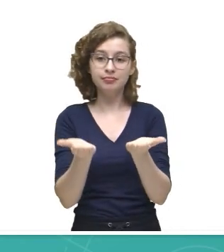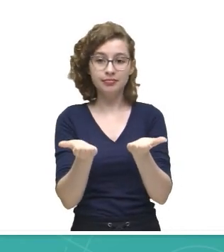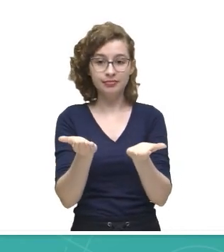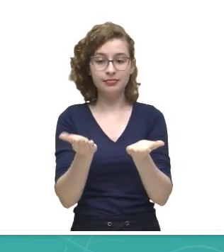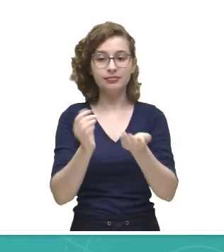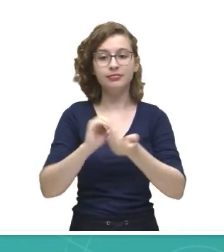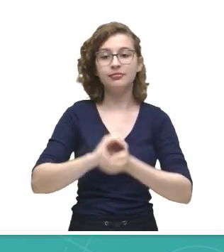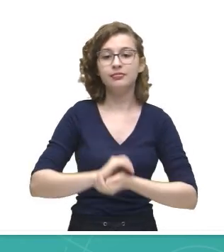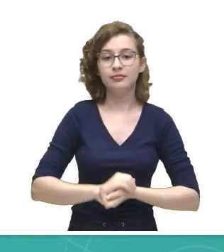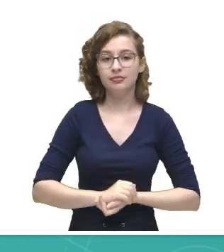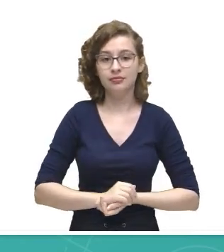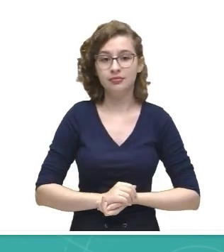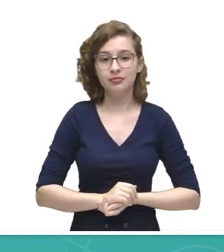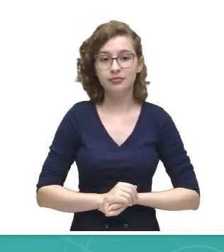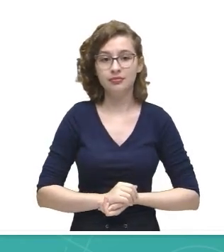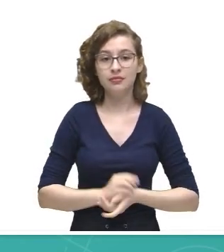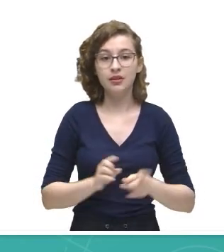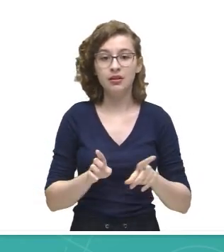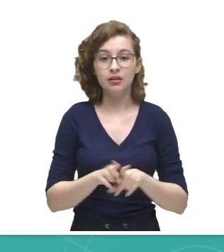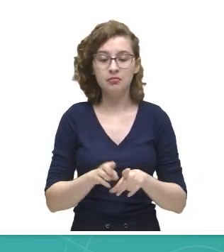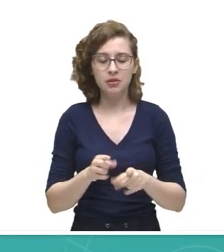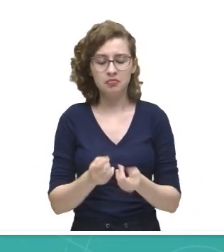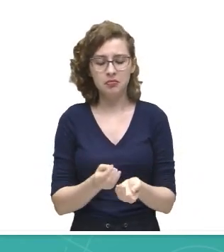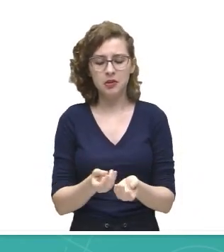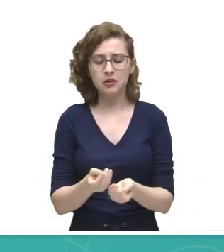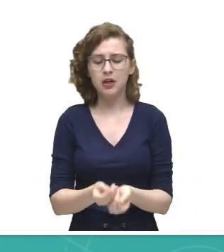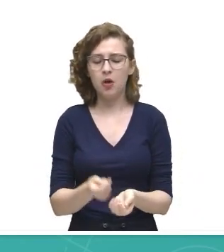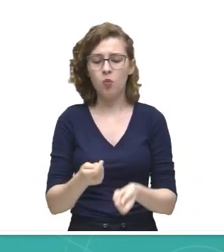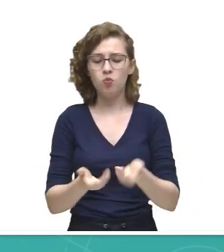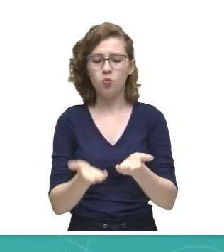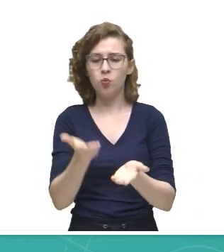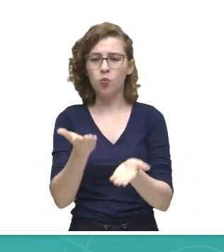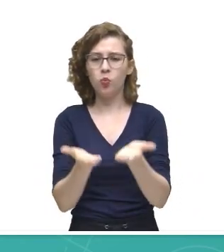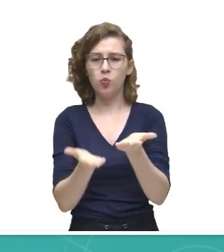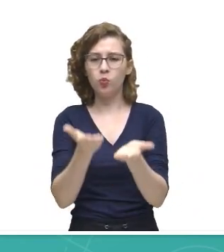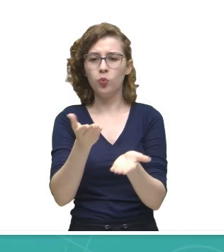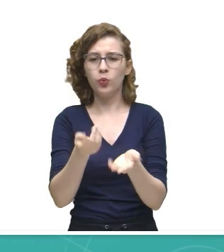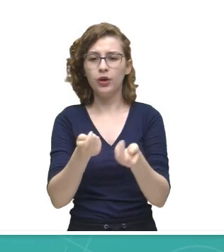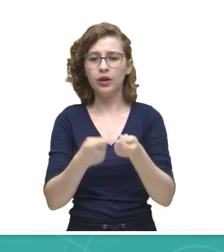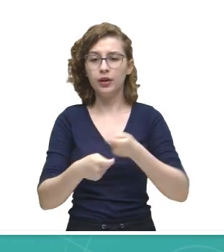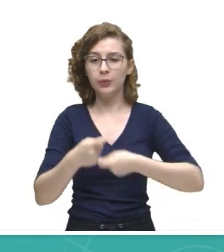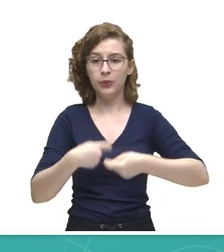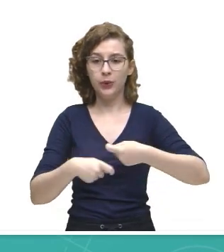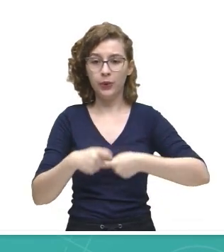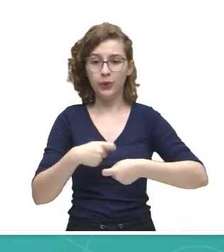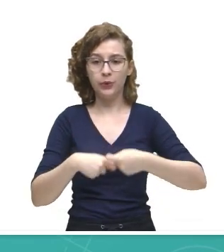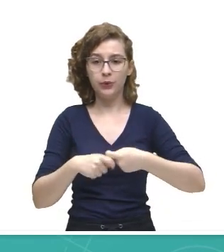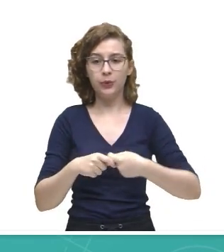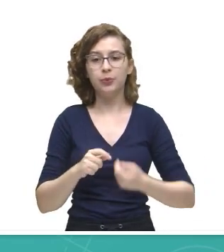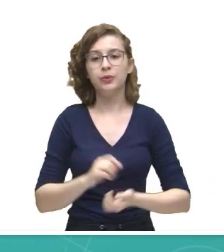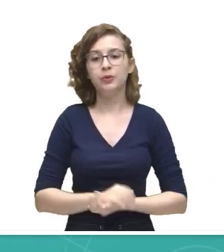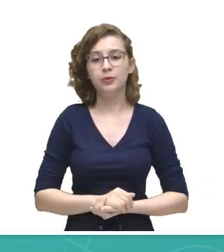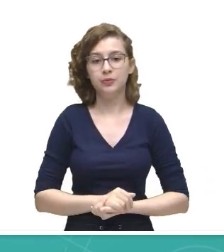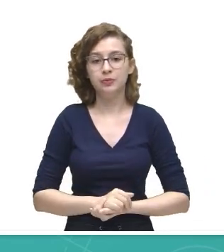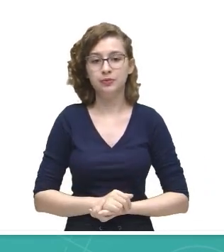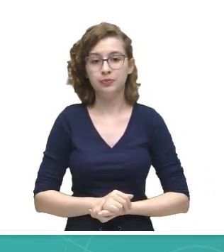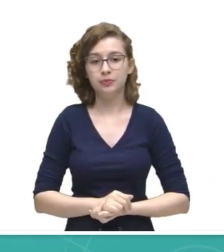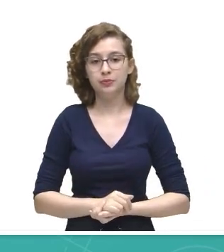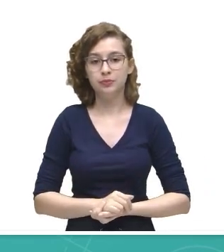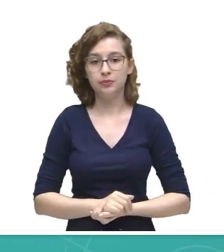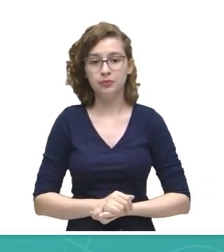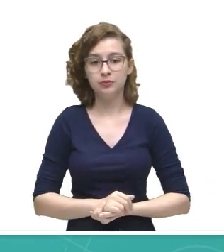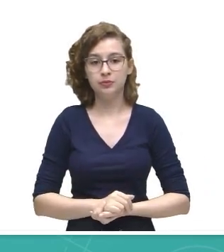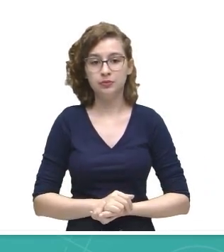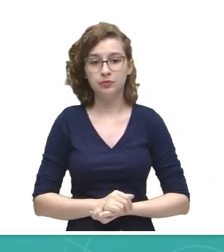a Inglaterra tem esse equilíbrio aí financeiro, tanto na sua compra quanto na sua venda. Então, a sua balança comercial está